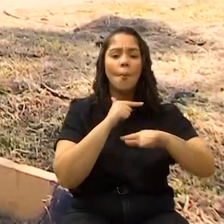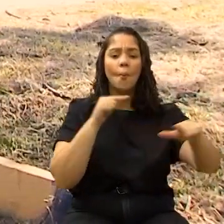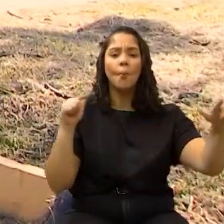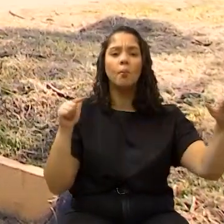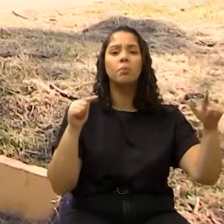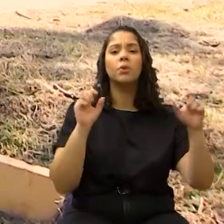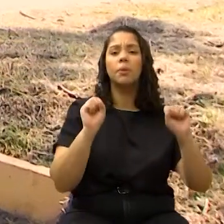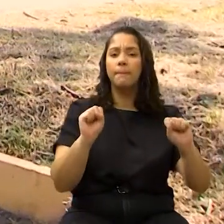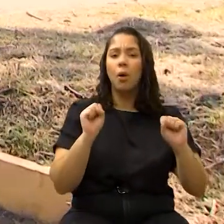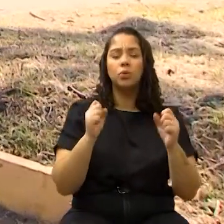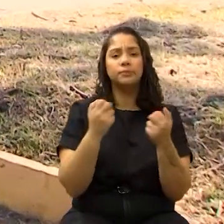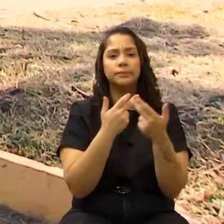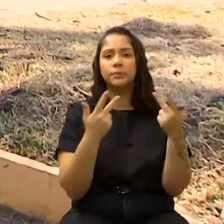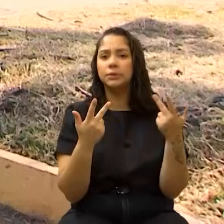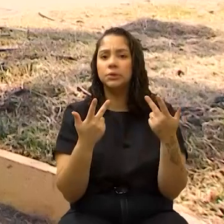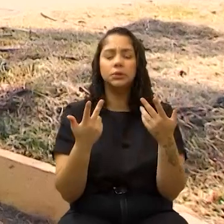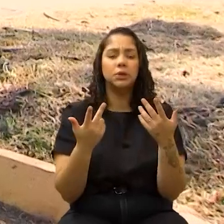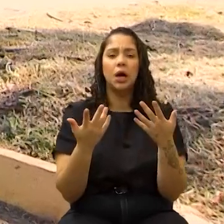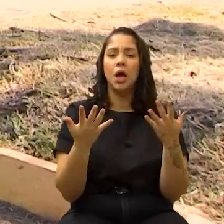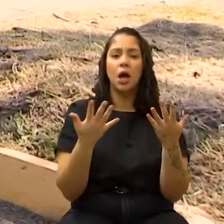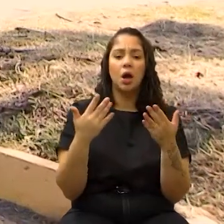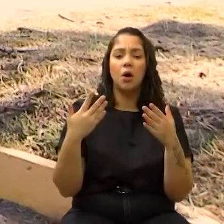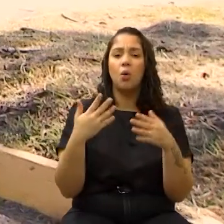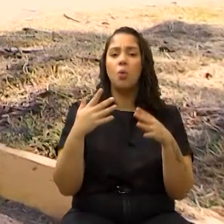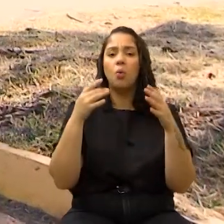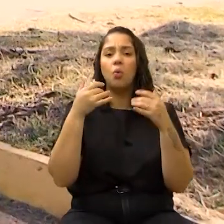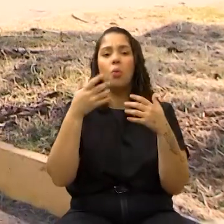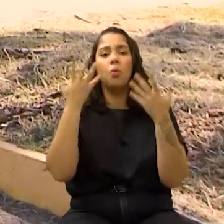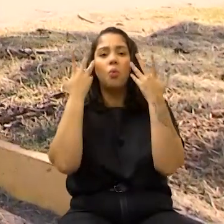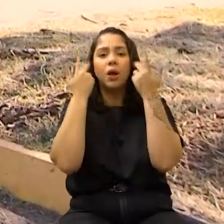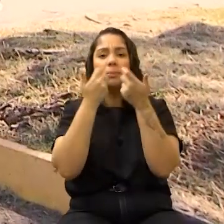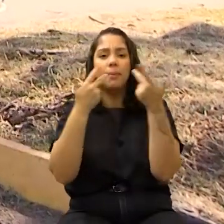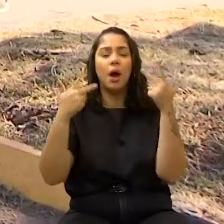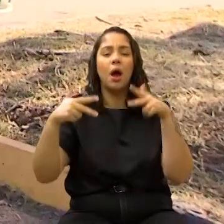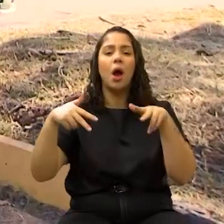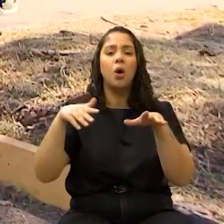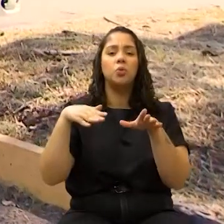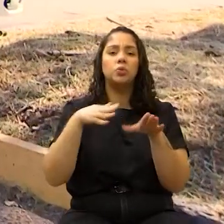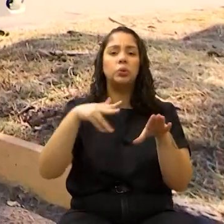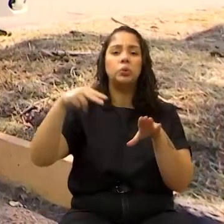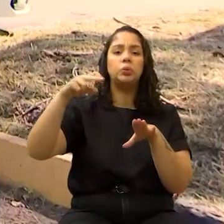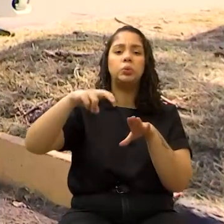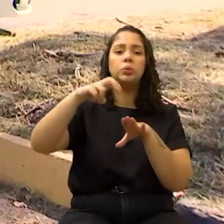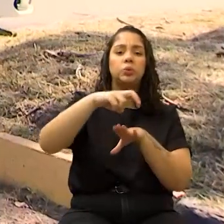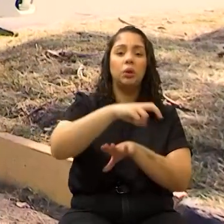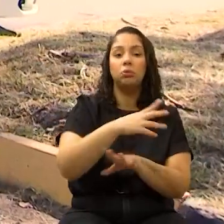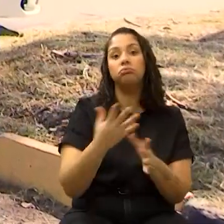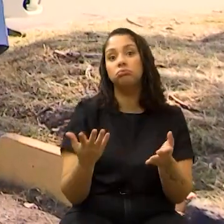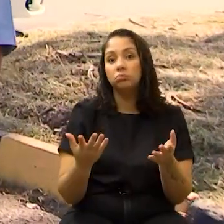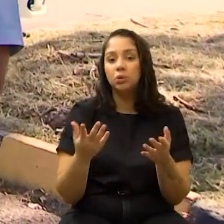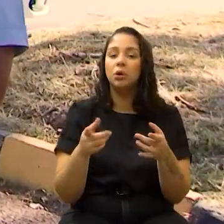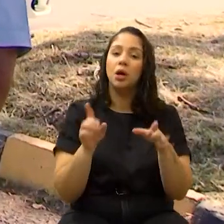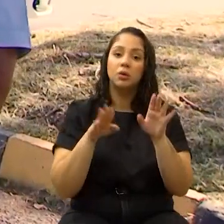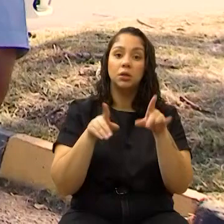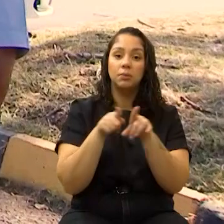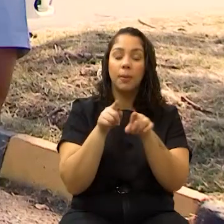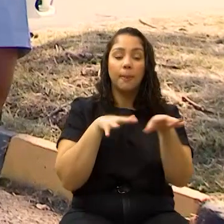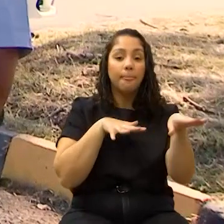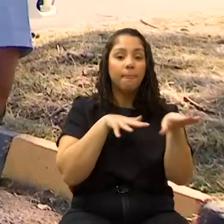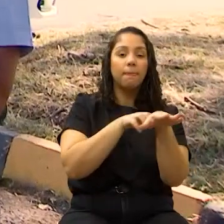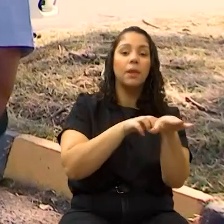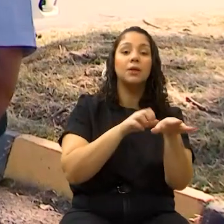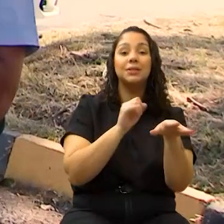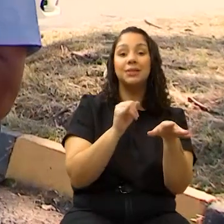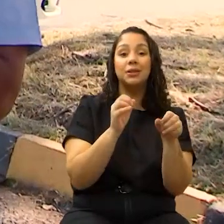Então, pode ter um imprevisto, um animal na via, algum veículo acidentado. Então, depende de onde